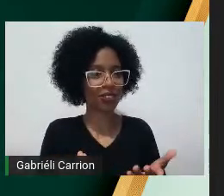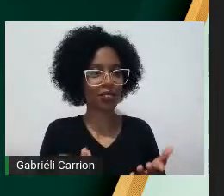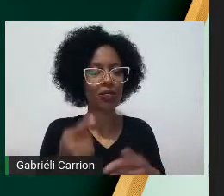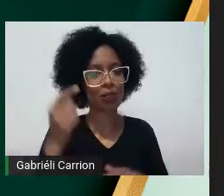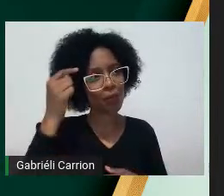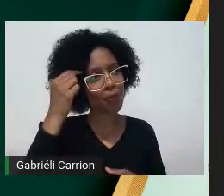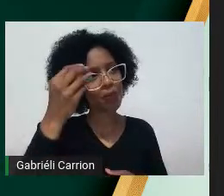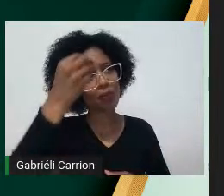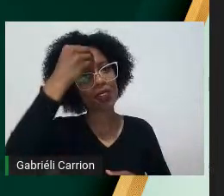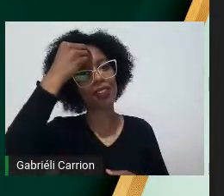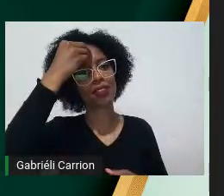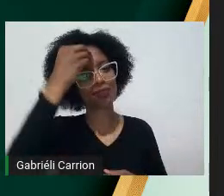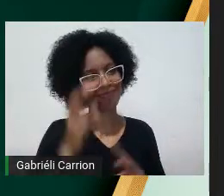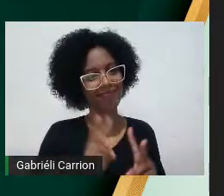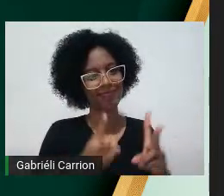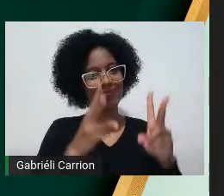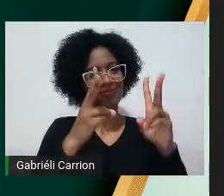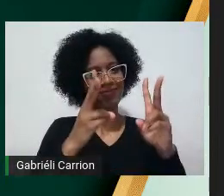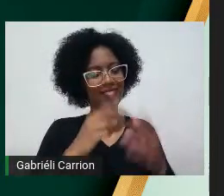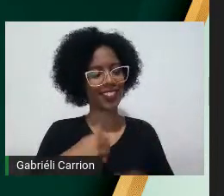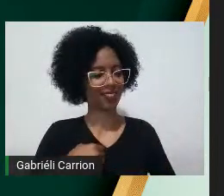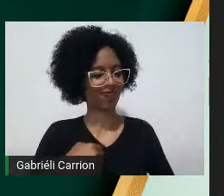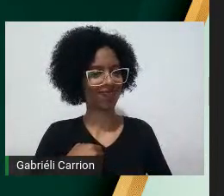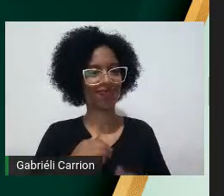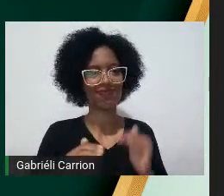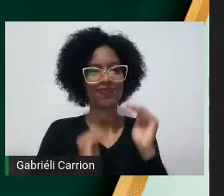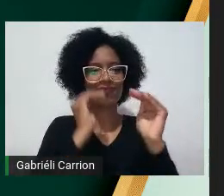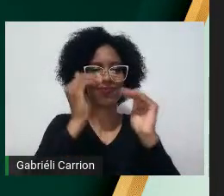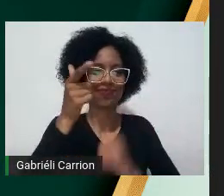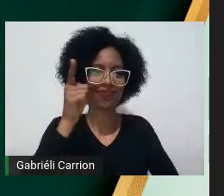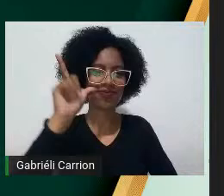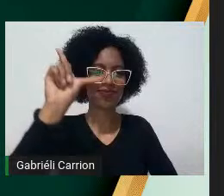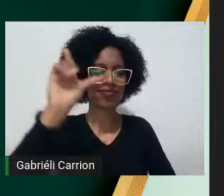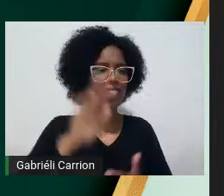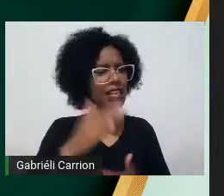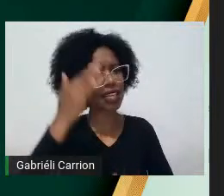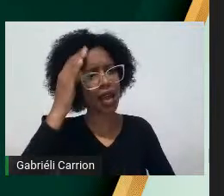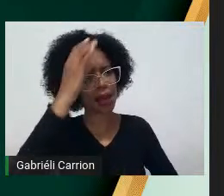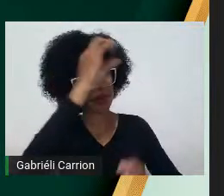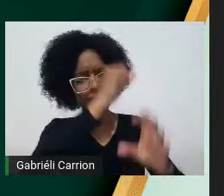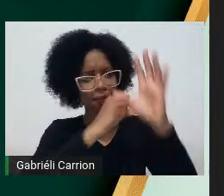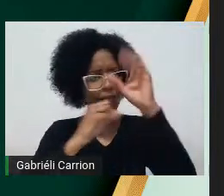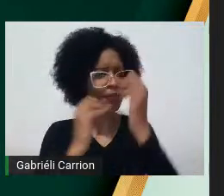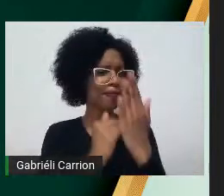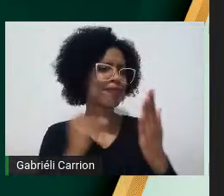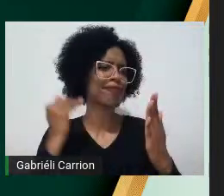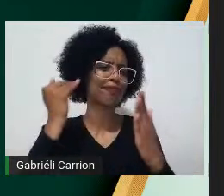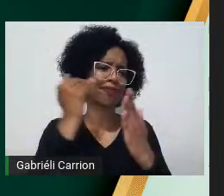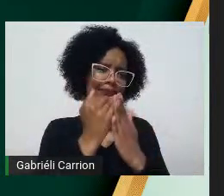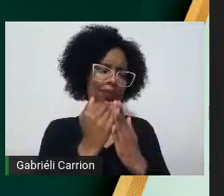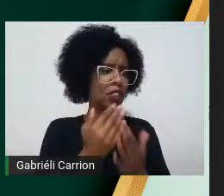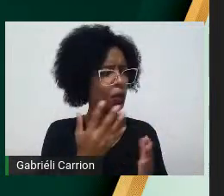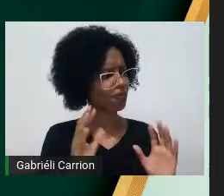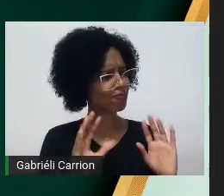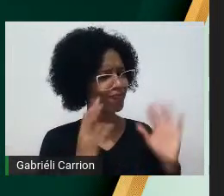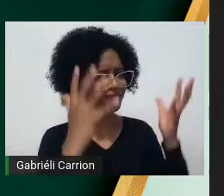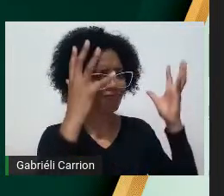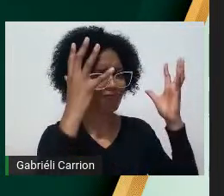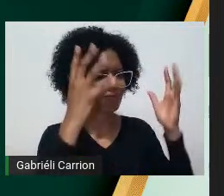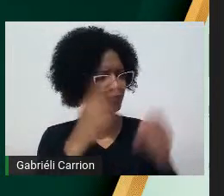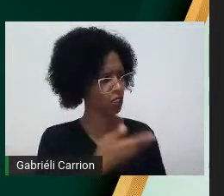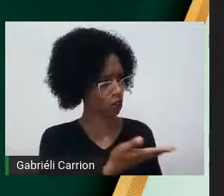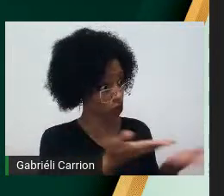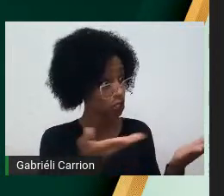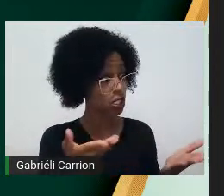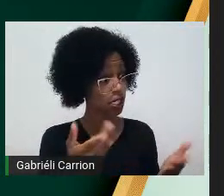vamos enriquecendo com isso, enriquecendo os nossos saberes, aprendendo cada vez mais. Parabéns, pessoal. Levem a